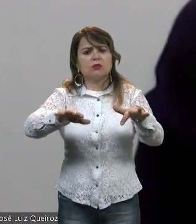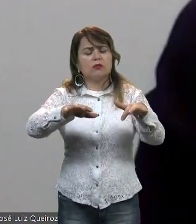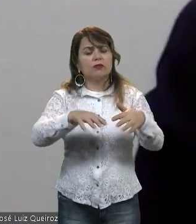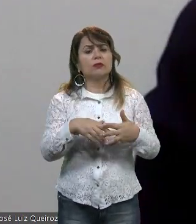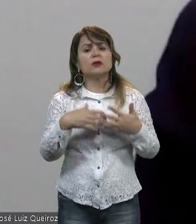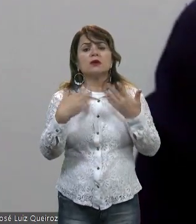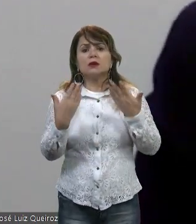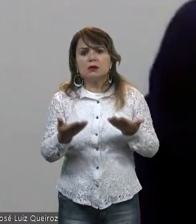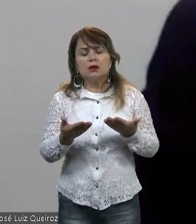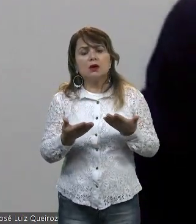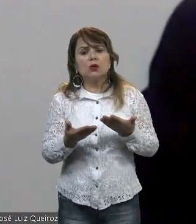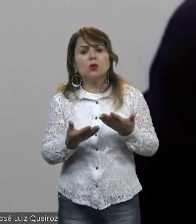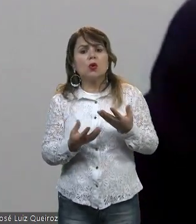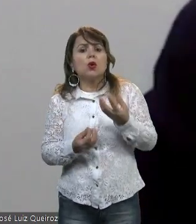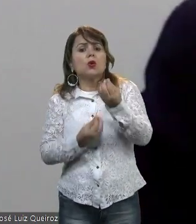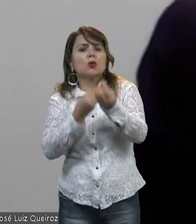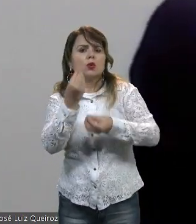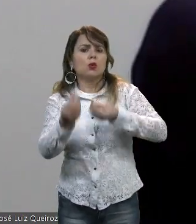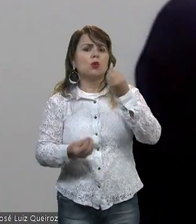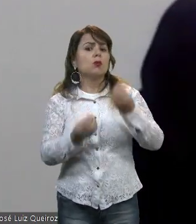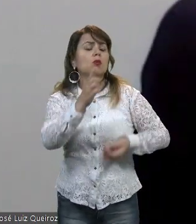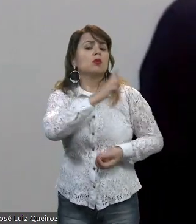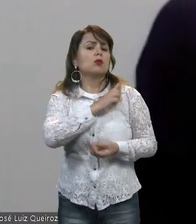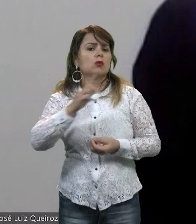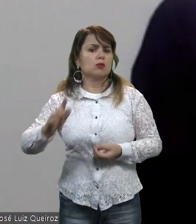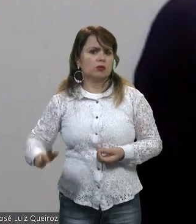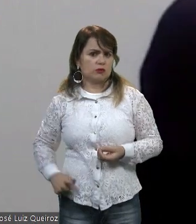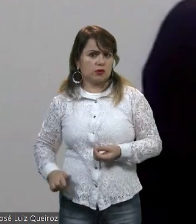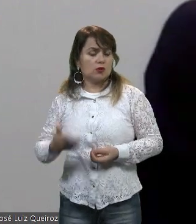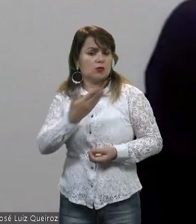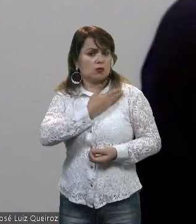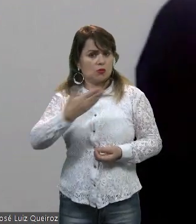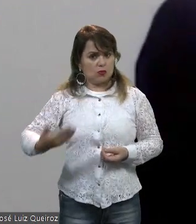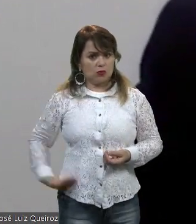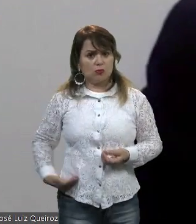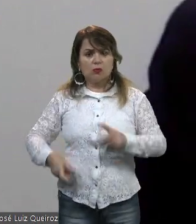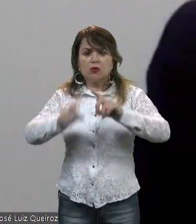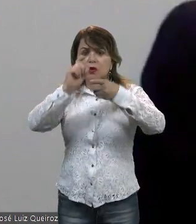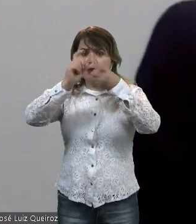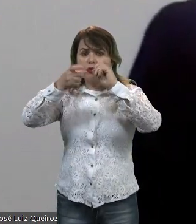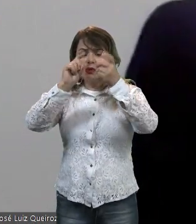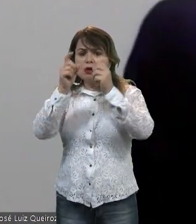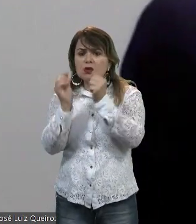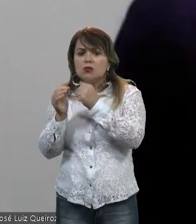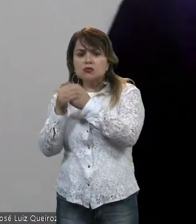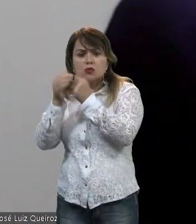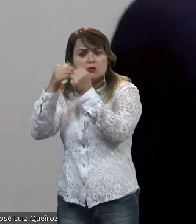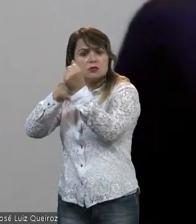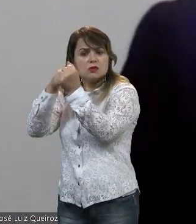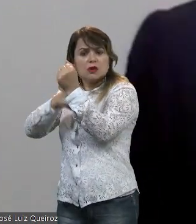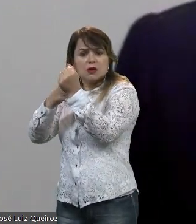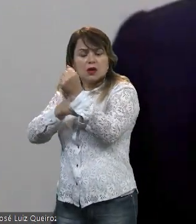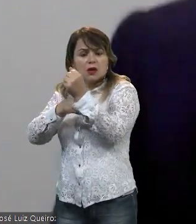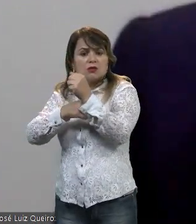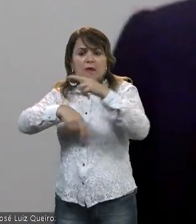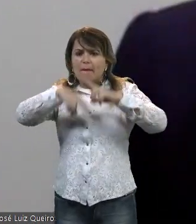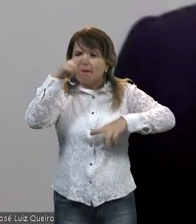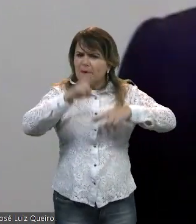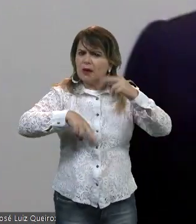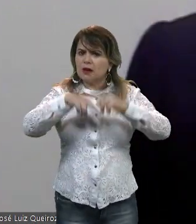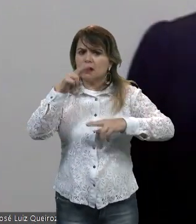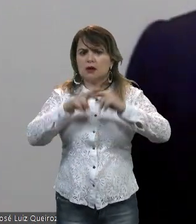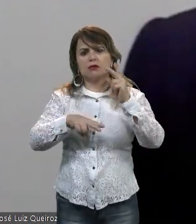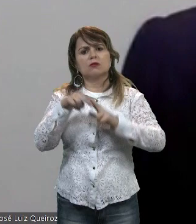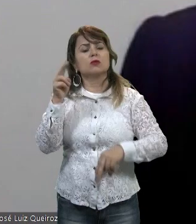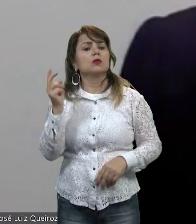ter homens públicos numa reunião naquele nível. Me entristece muito. Eu acho que a gente precisa